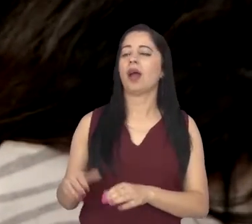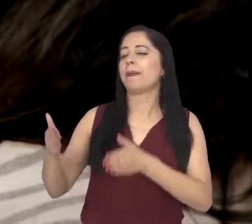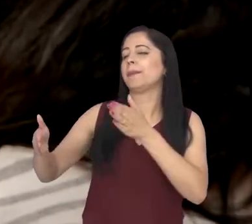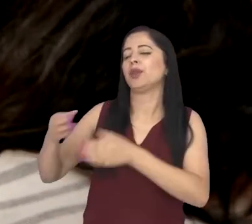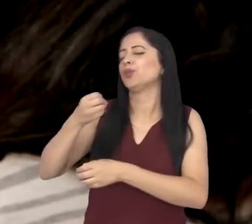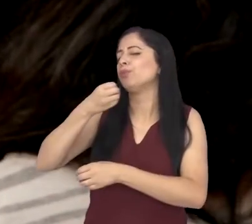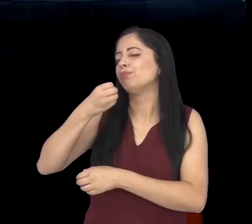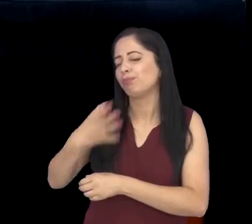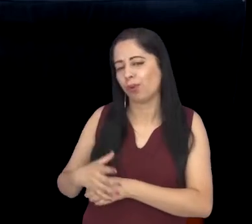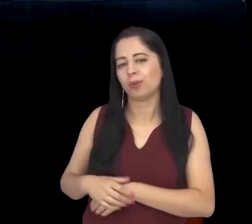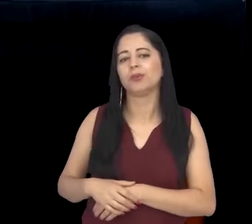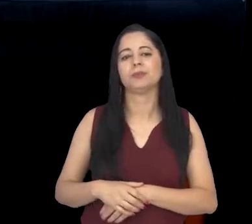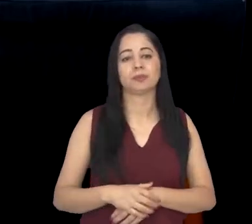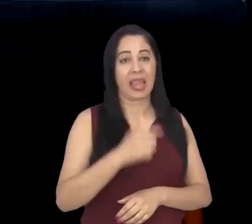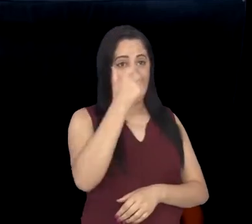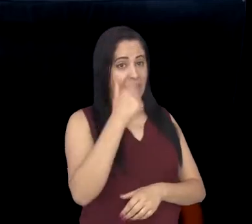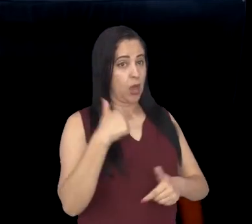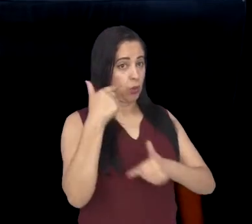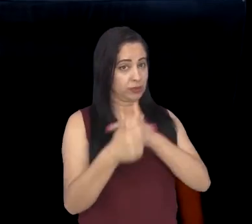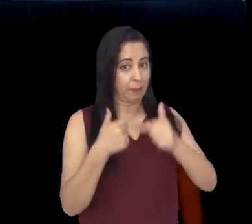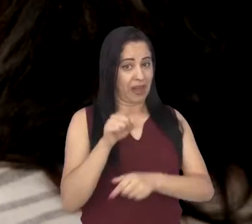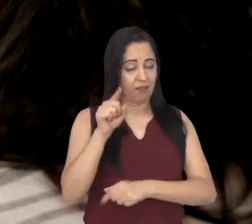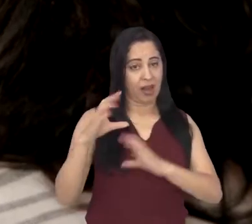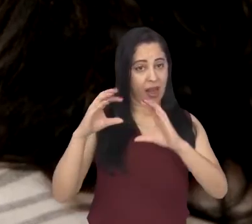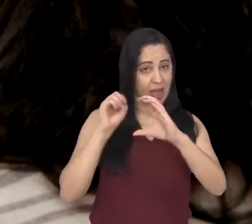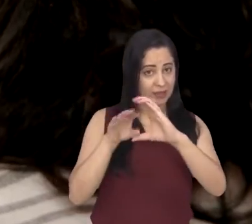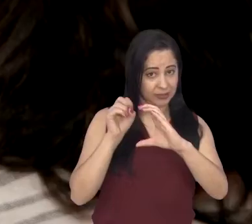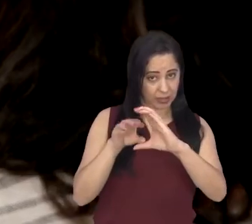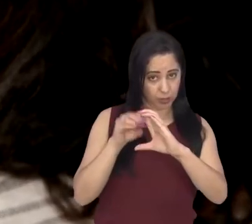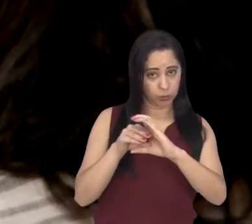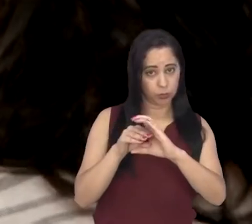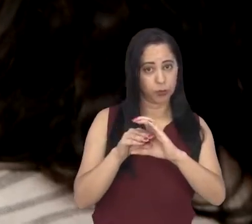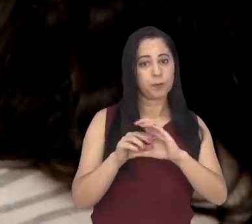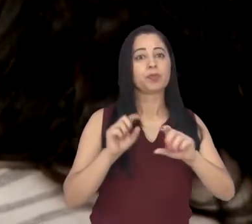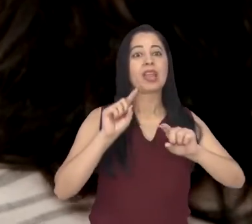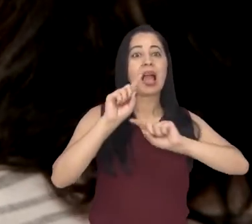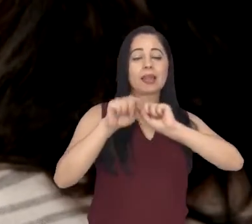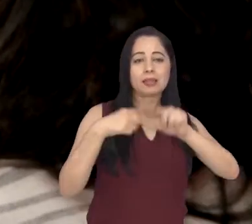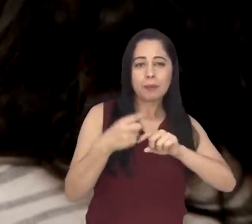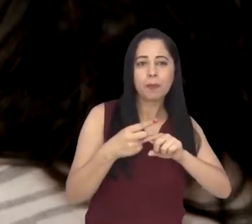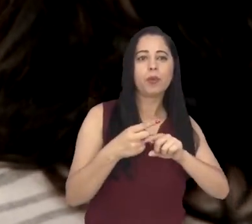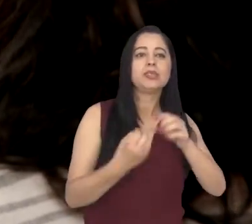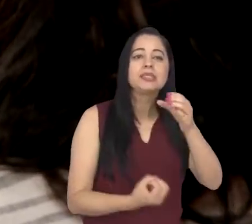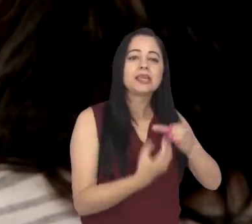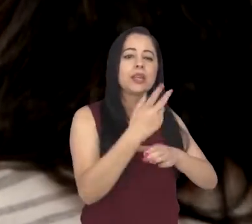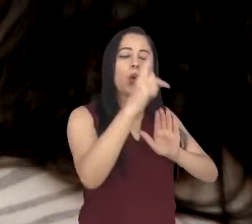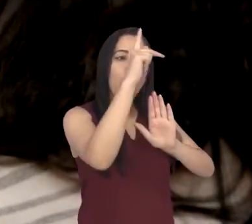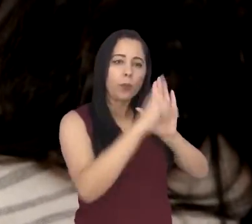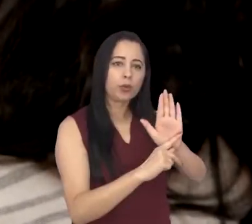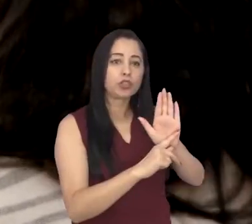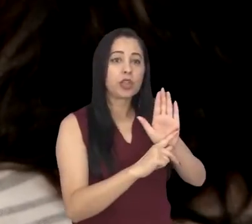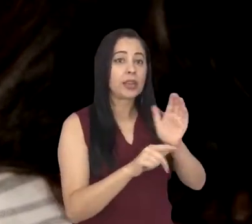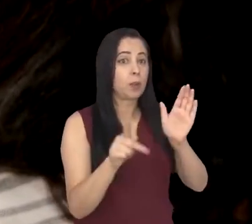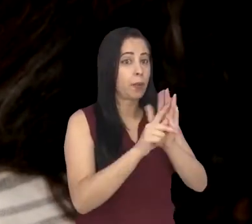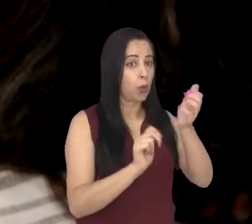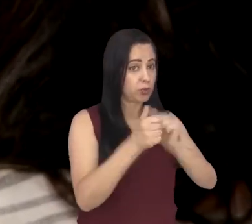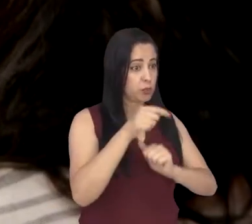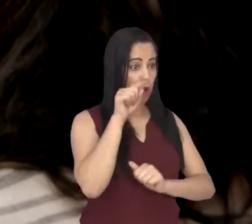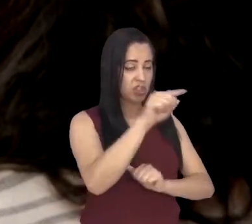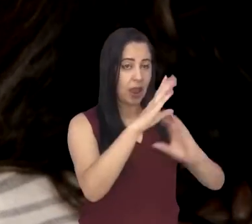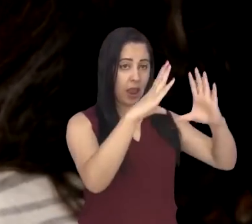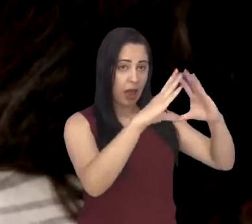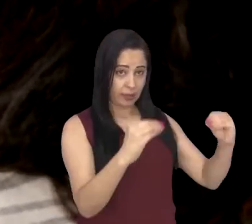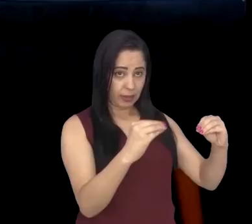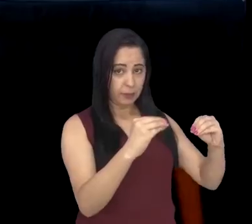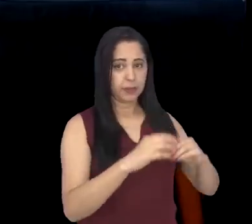época, né? Eu estava na Globo, eu estava muito bem. Depois, quando ele foi para a Band, ele criou um projeto, Show de Esporte, que